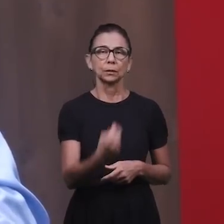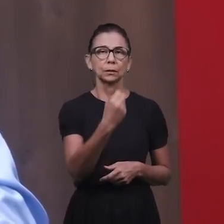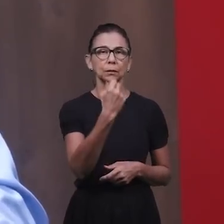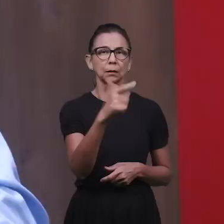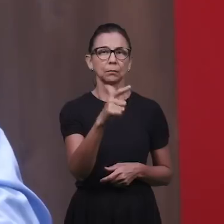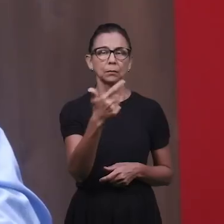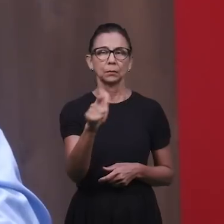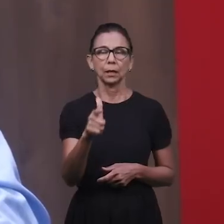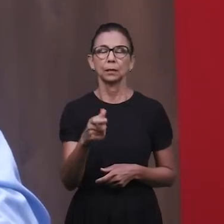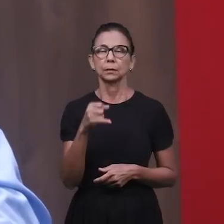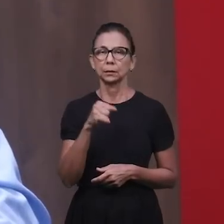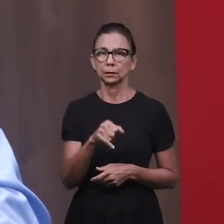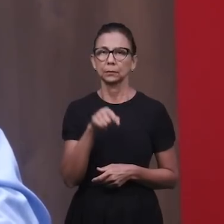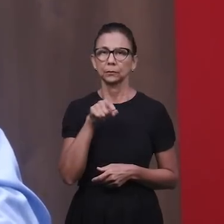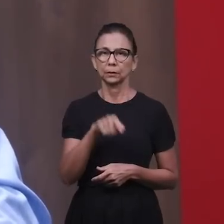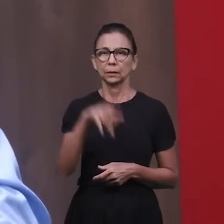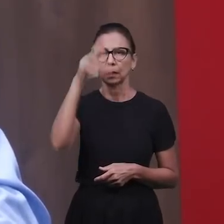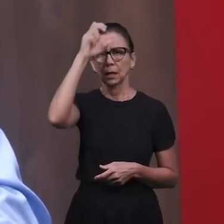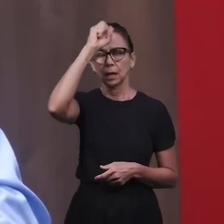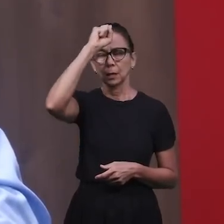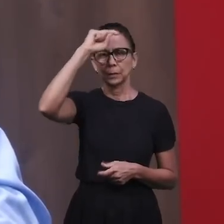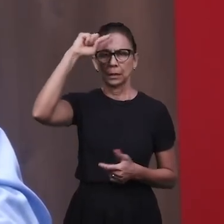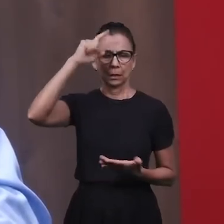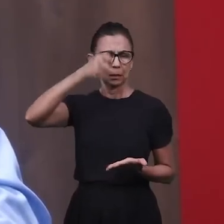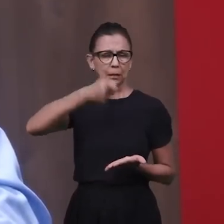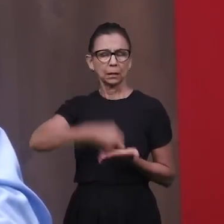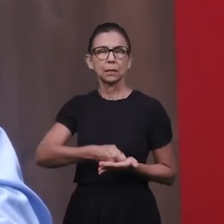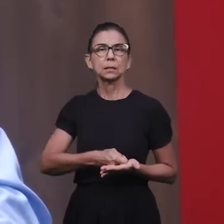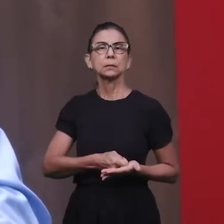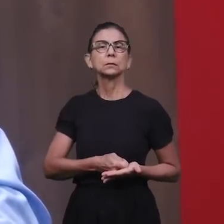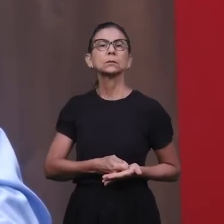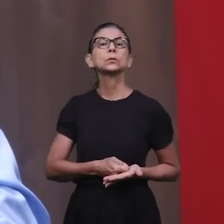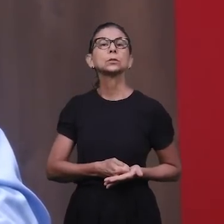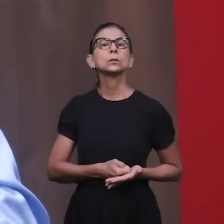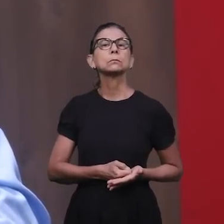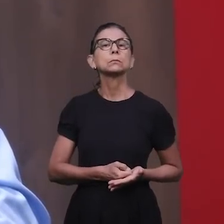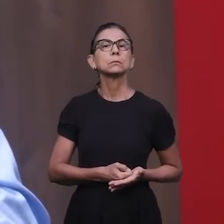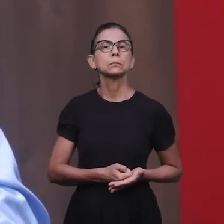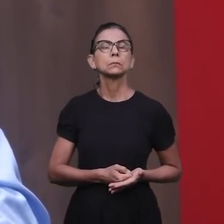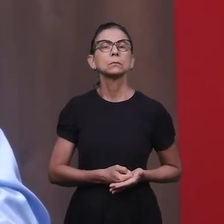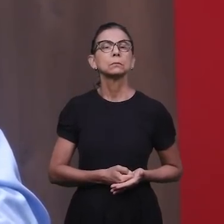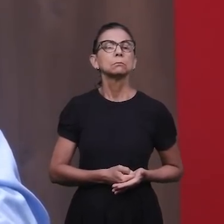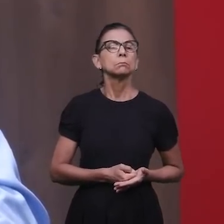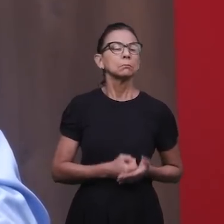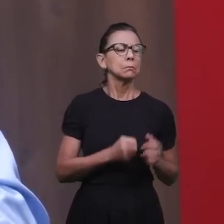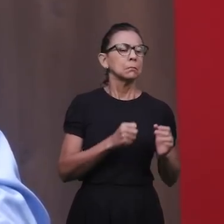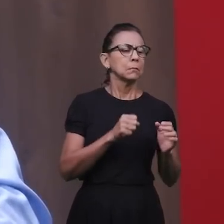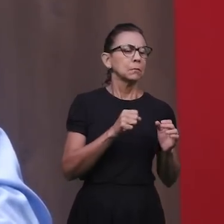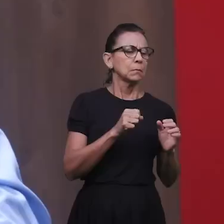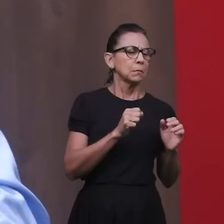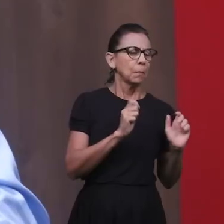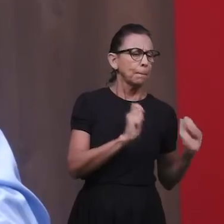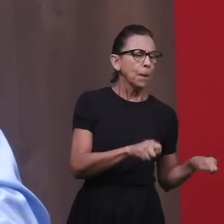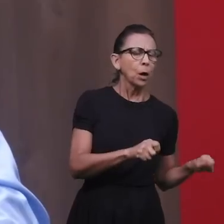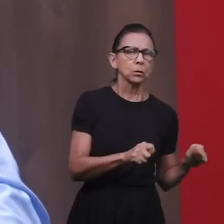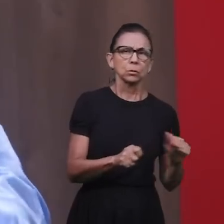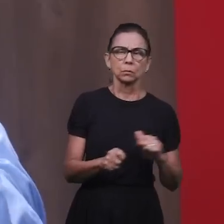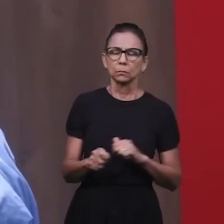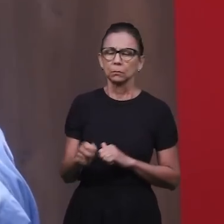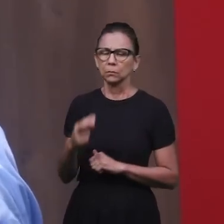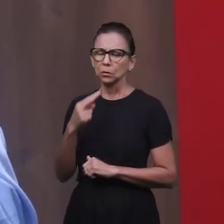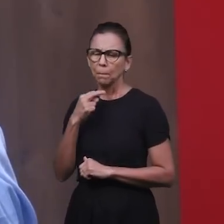as suas decisões, se você escolher aquilo que é lícito do que não convém, daquilo que edifica e não